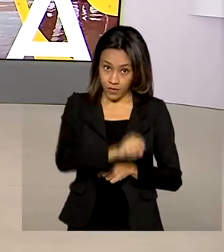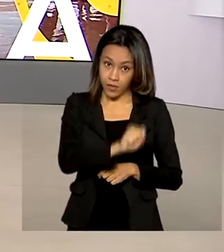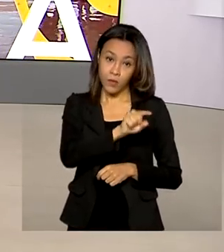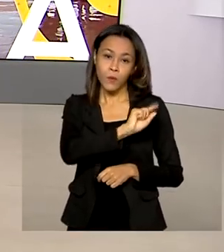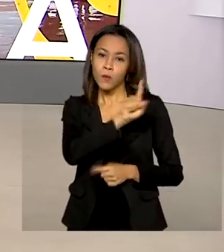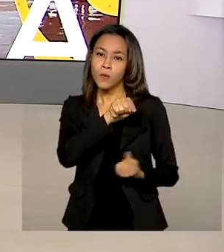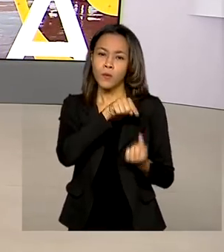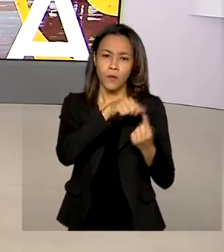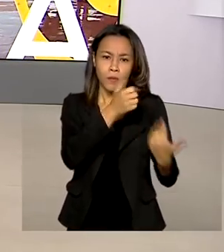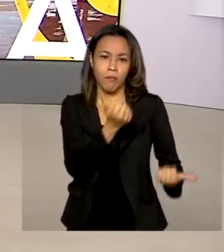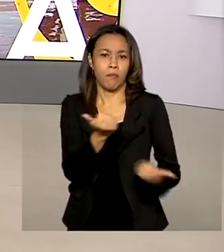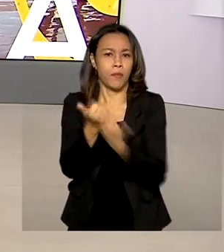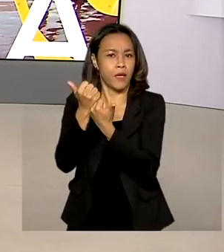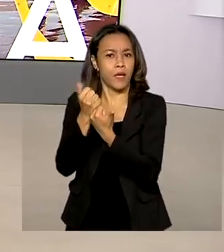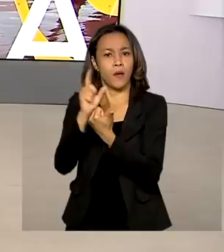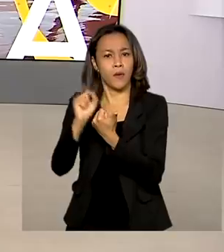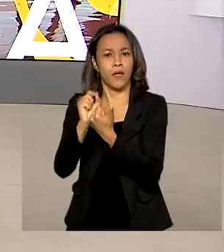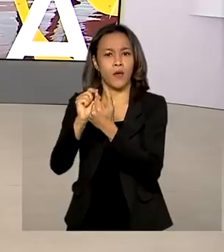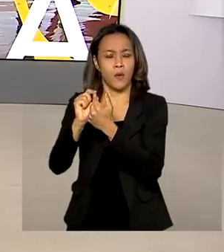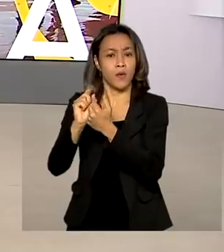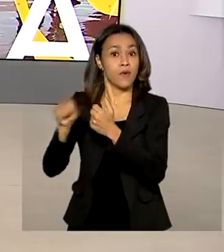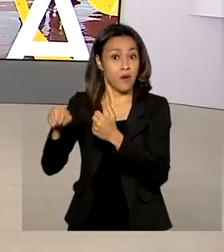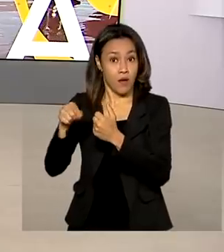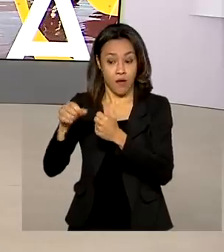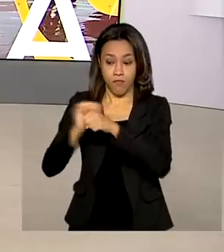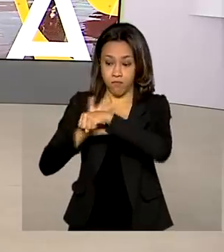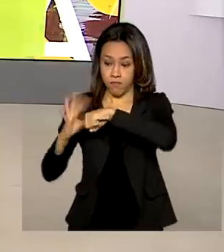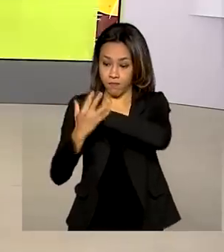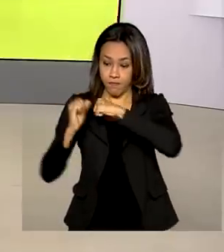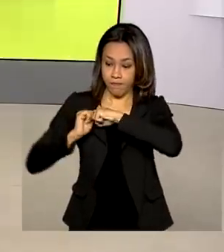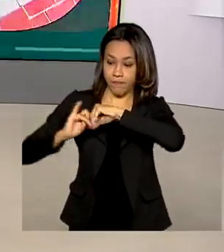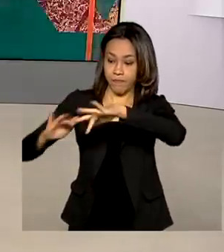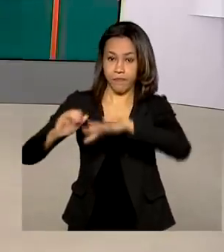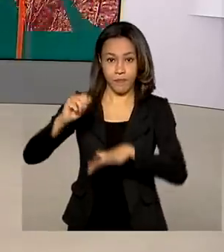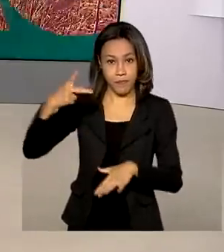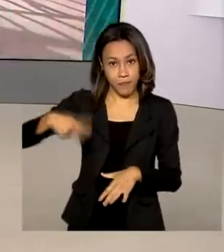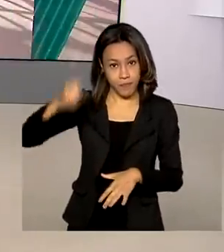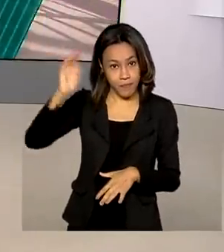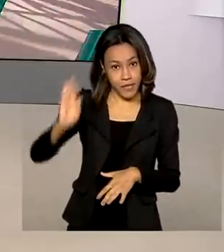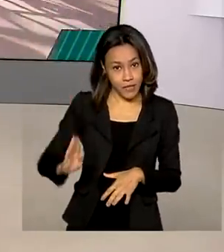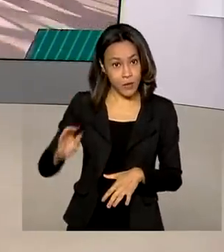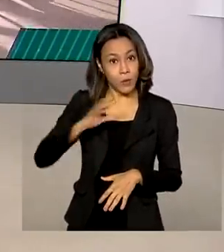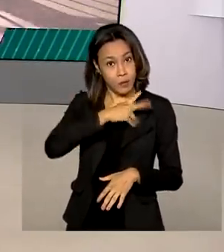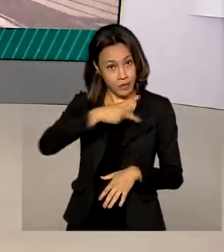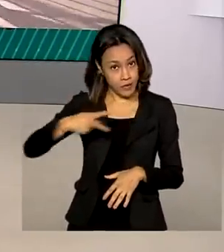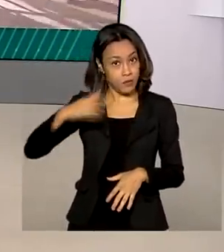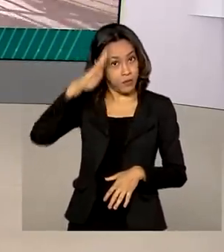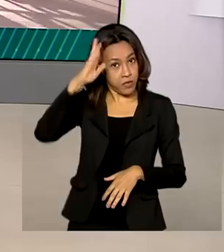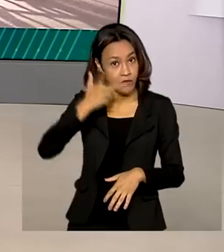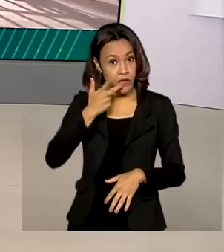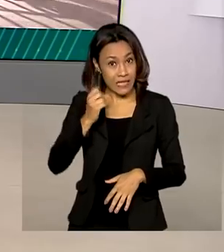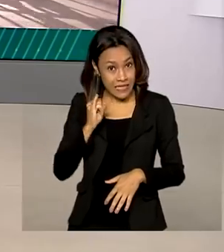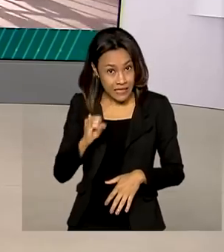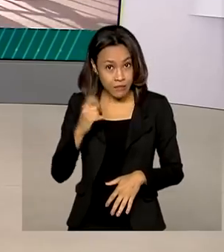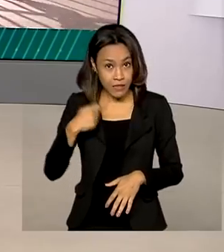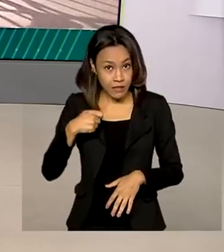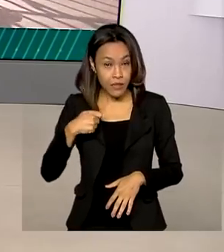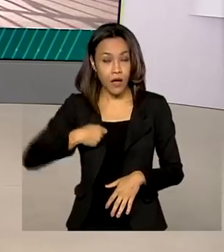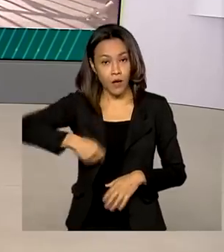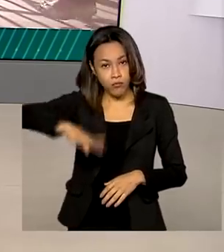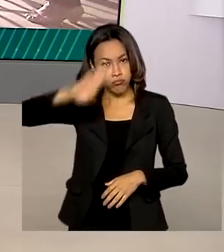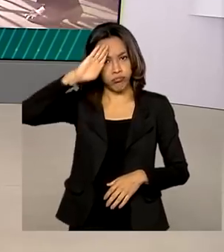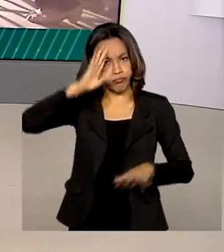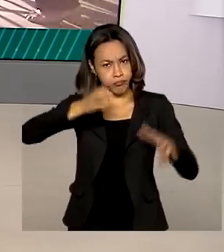no combate à pandemia aqui no Brasil. E o presidente Jair Bolsonaro afirmou que, se necessário, as Forças Armadas vão ajudar